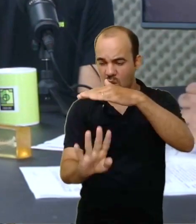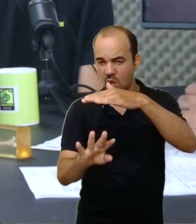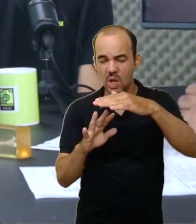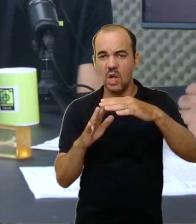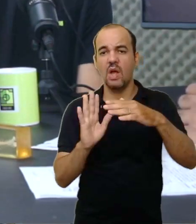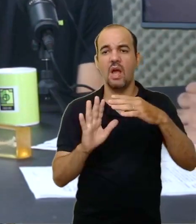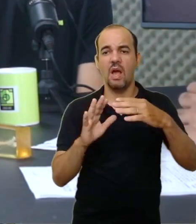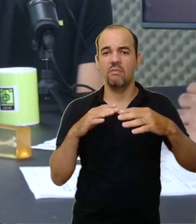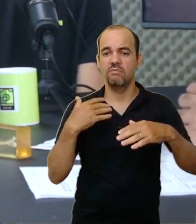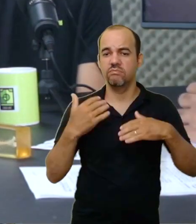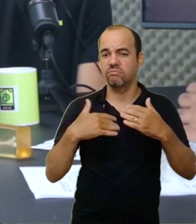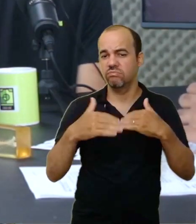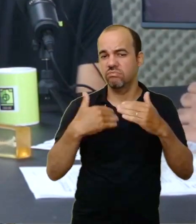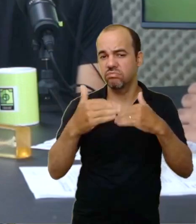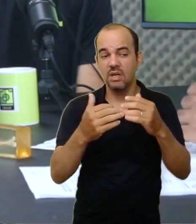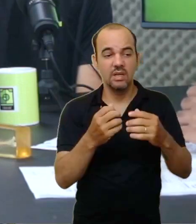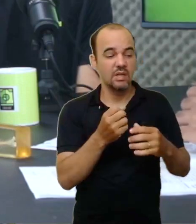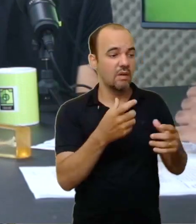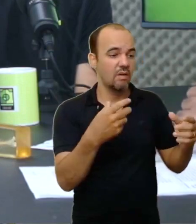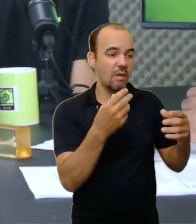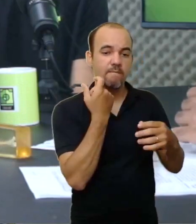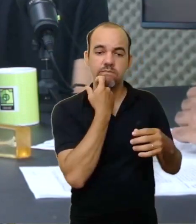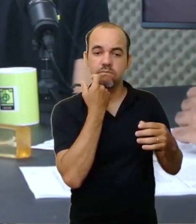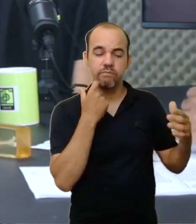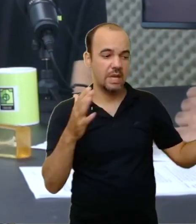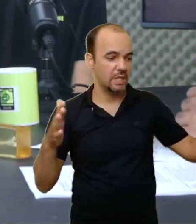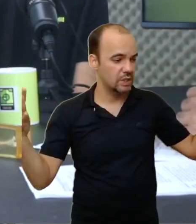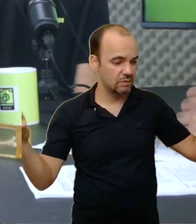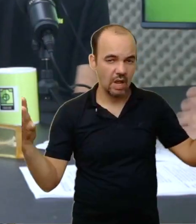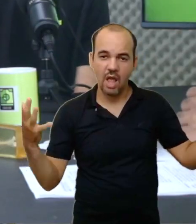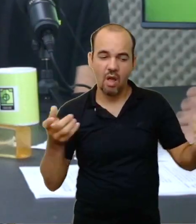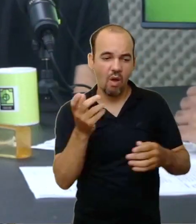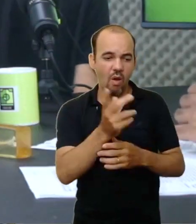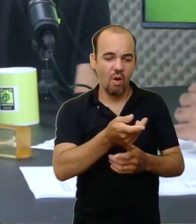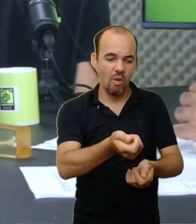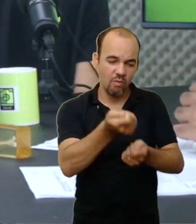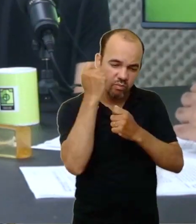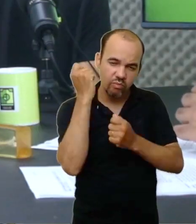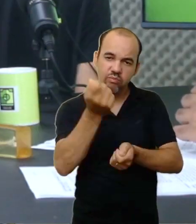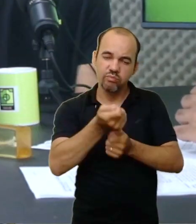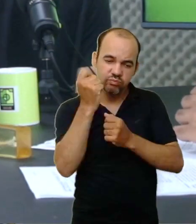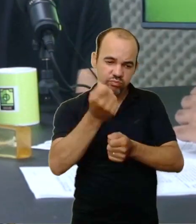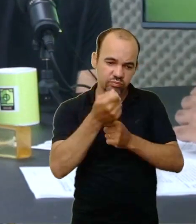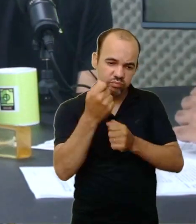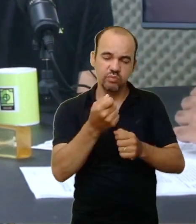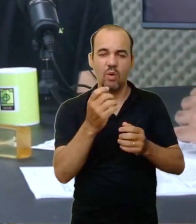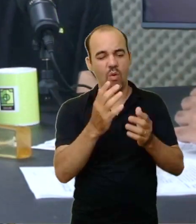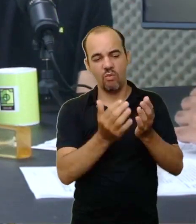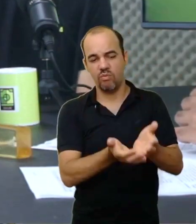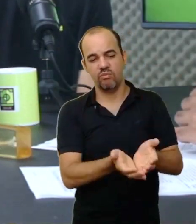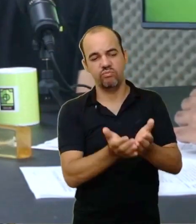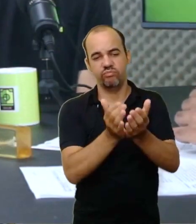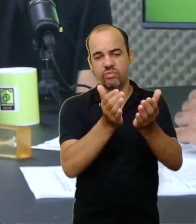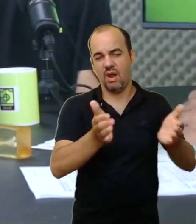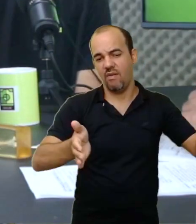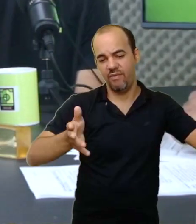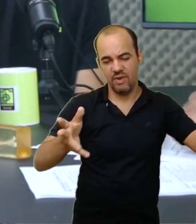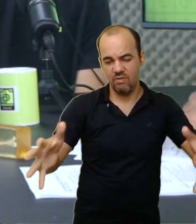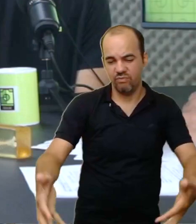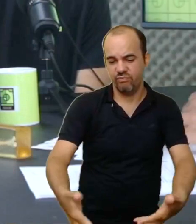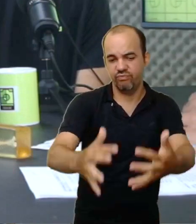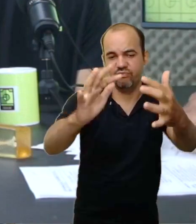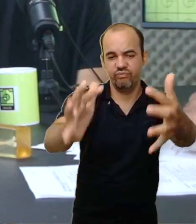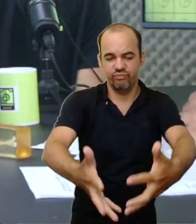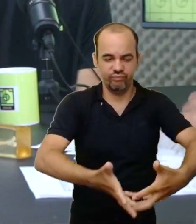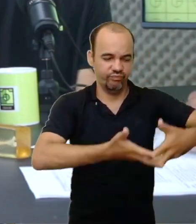Então, quanto mais a gente pega peixes maiores e não deixa eles se desenvolverem até chegar à sua fase adulta para conseguir